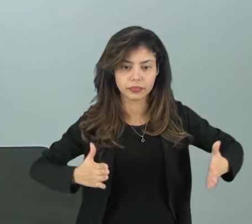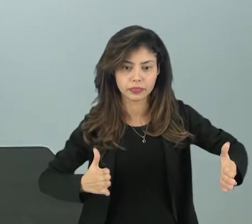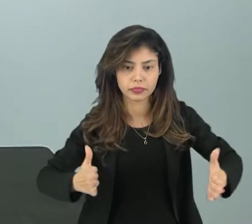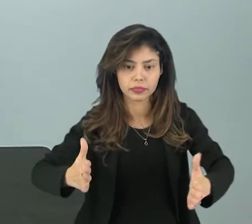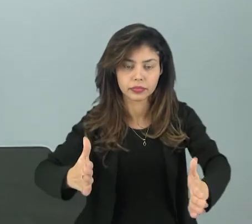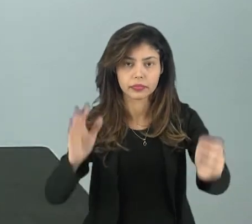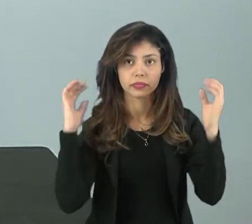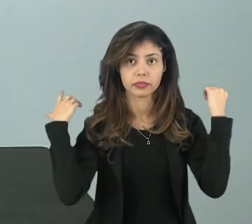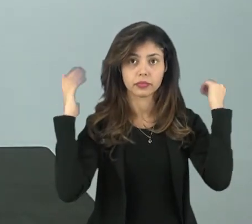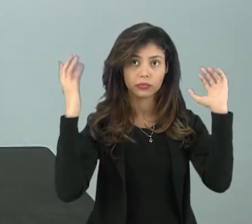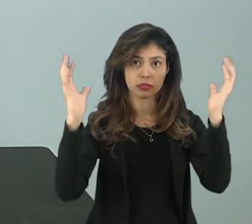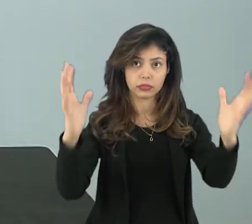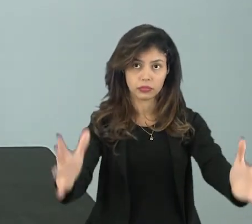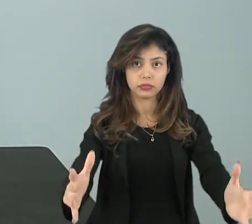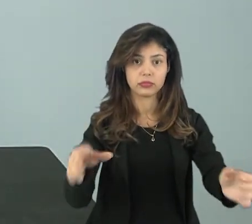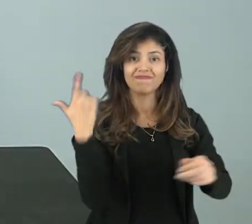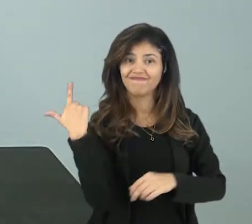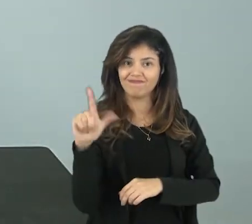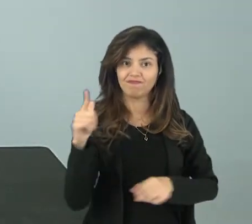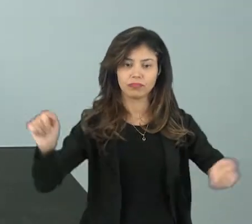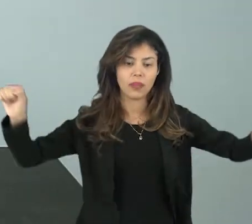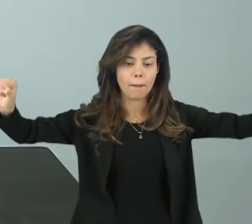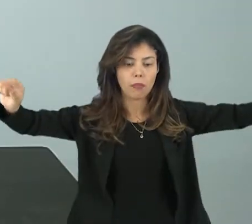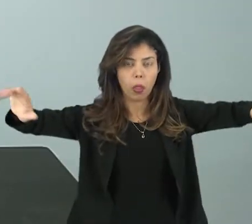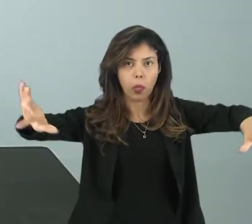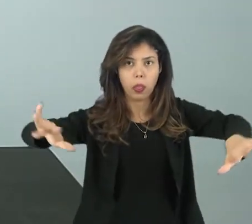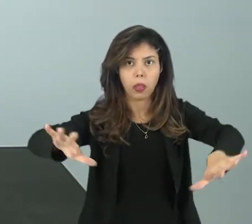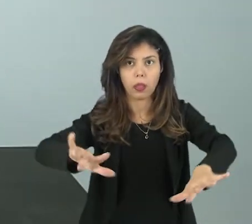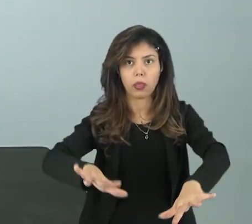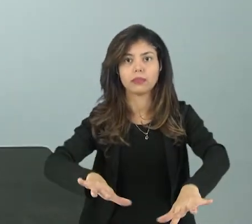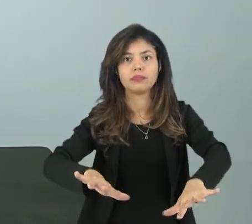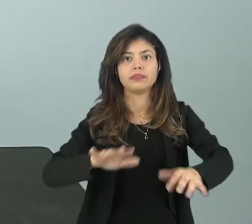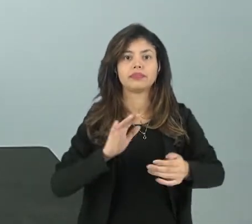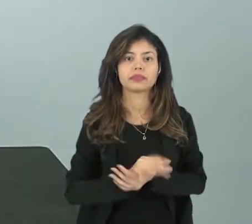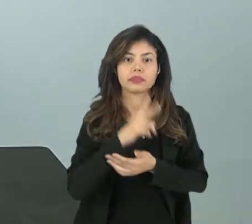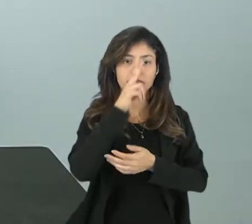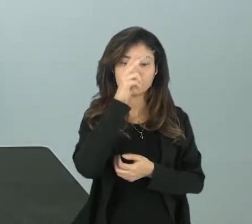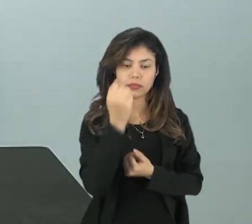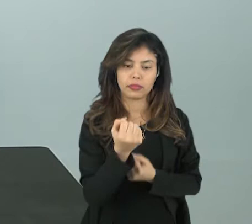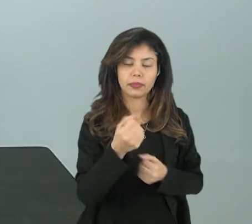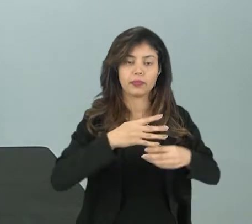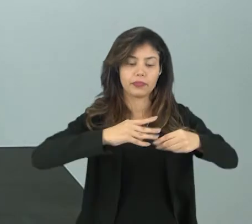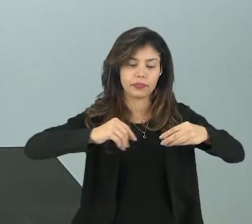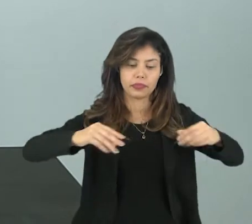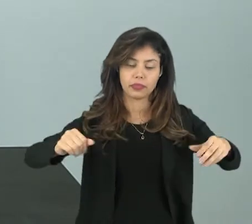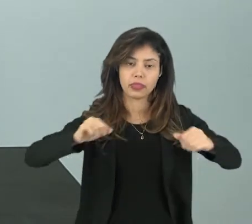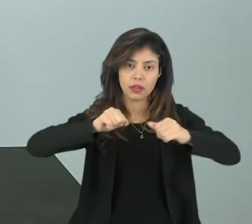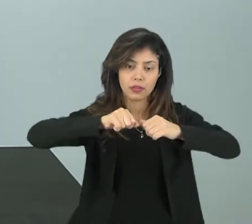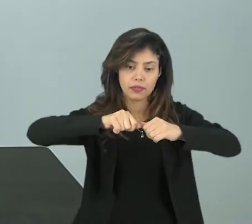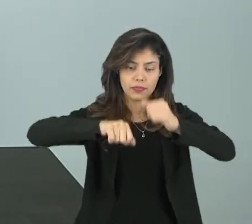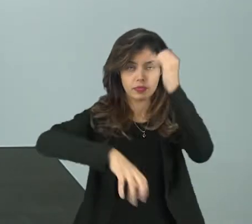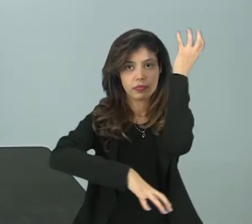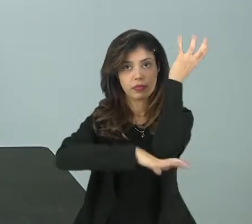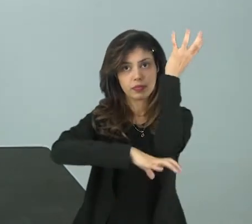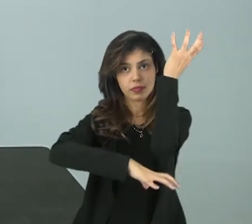que vai ajudar a fortalecer o solo. A raiz que vai ajudar